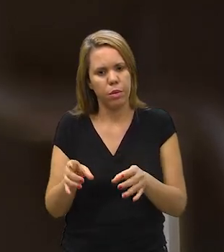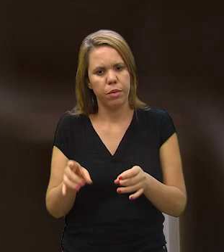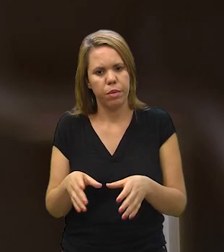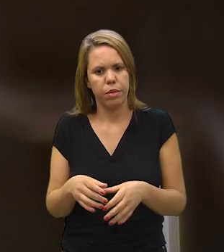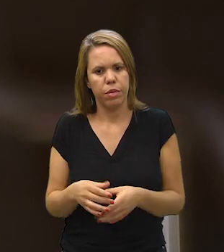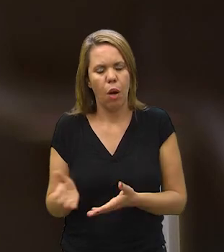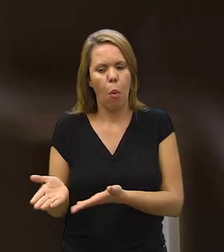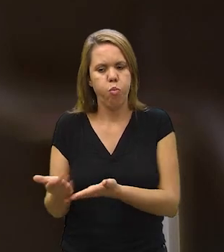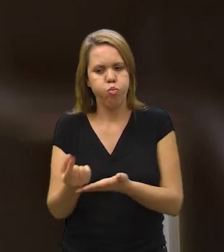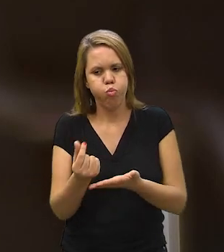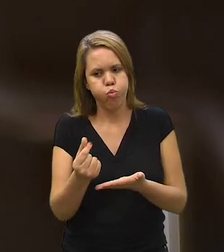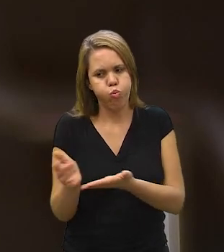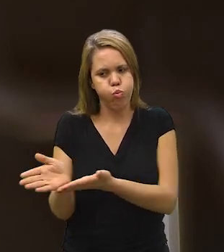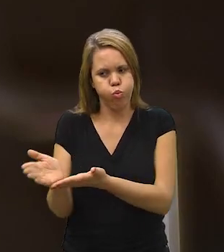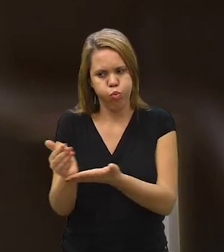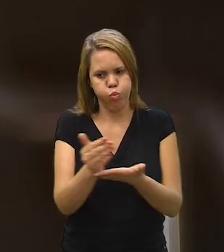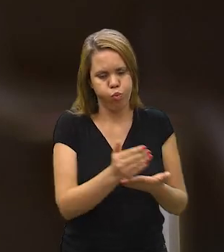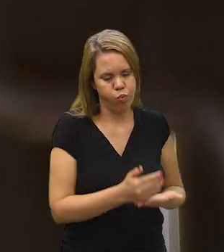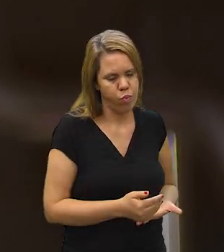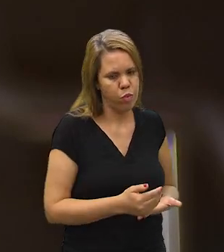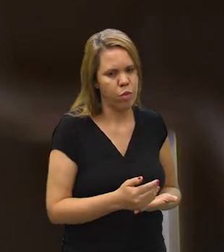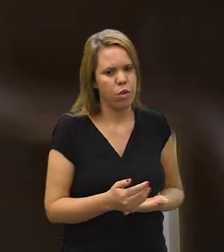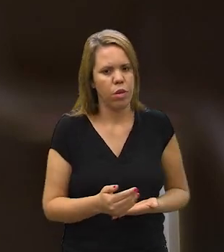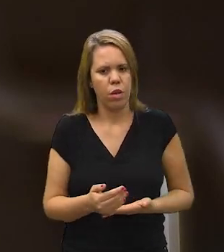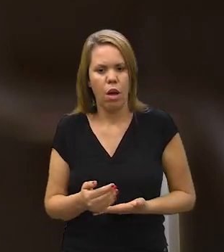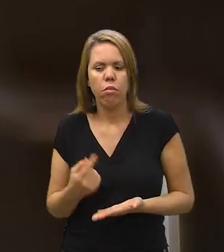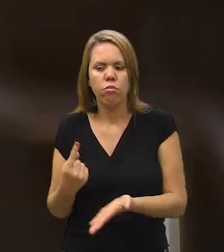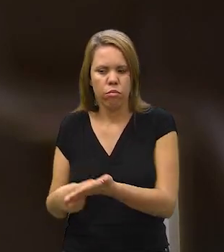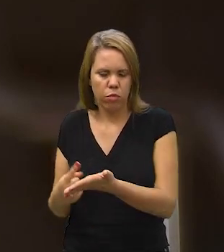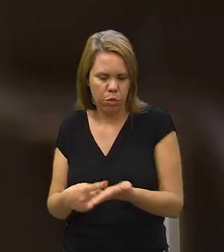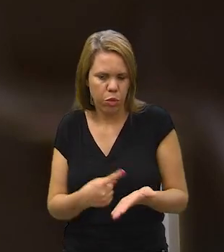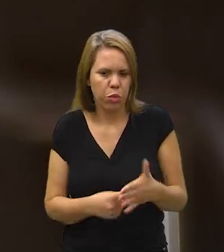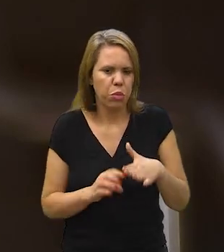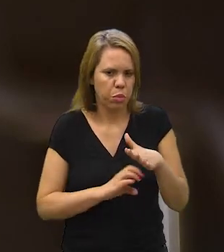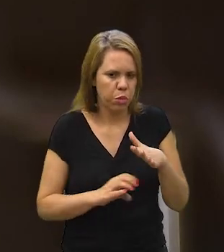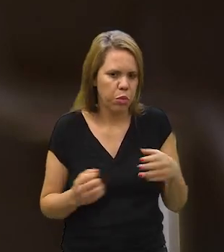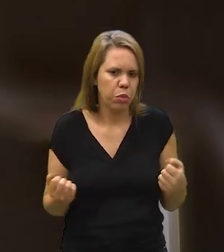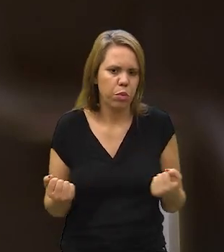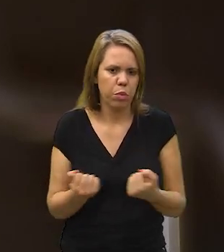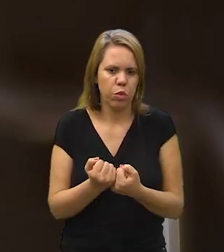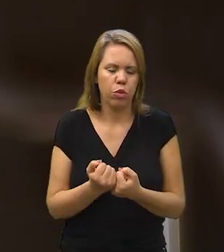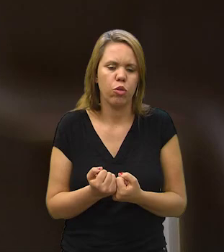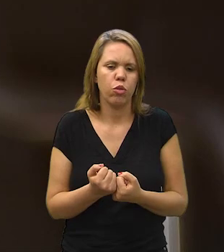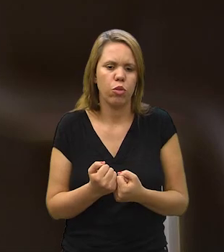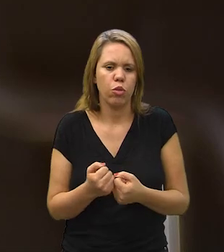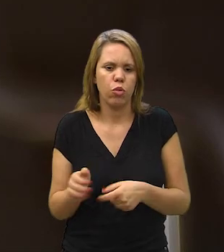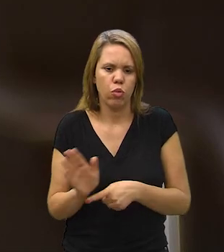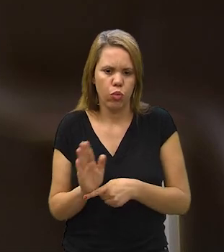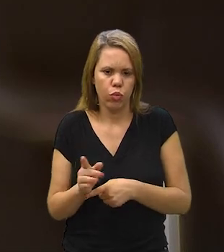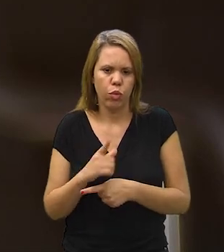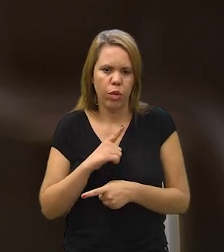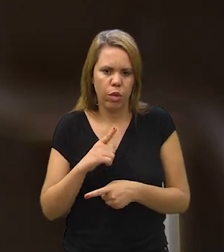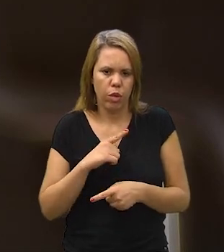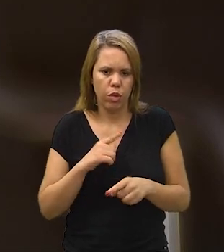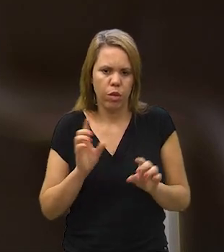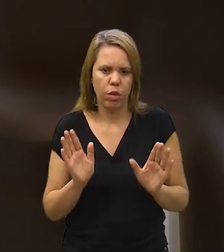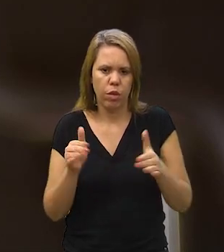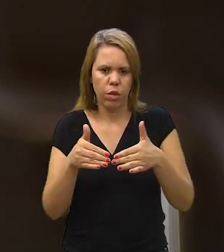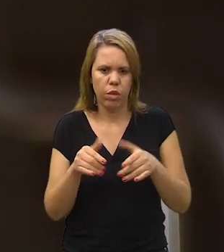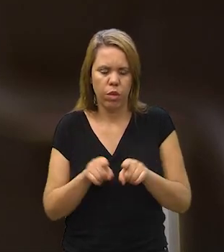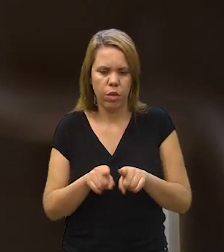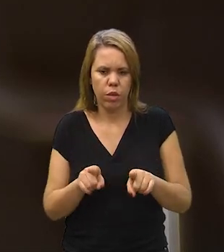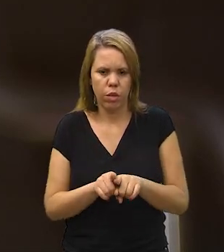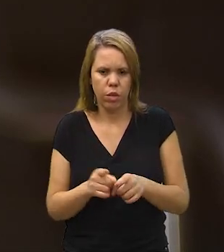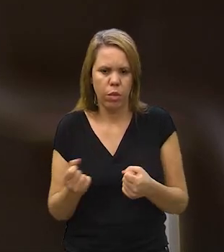para vender, fomos arrecadando dinheiro e contamos com algum patrocínio também, então o nosso curta ele tem uma ambientação muito